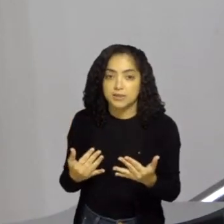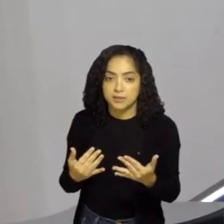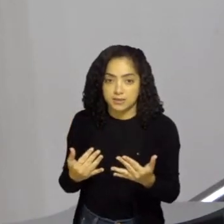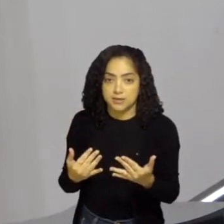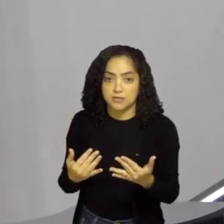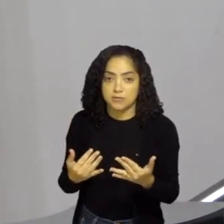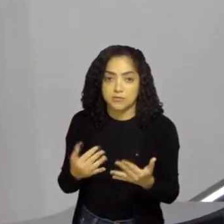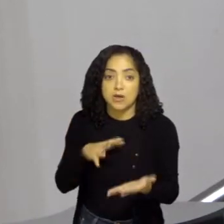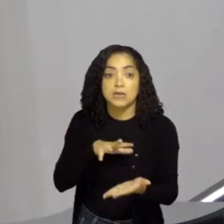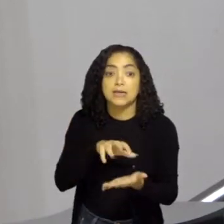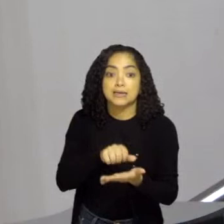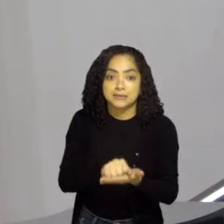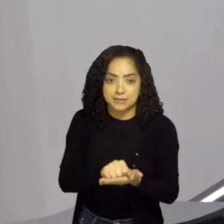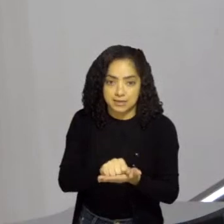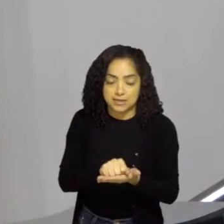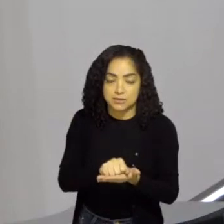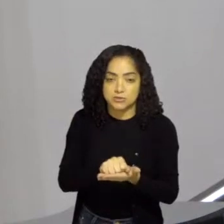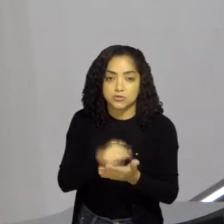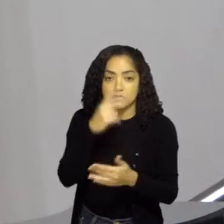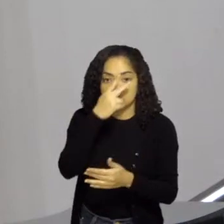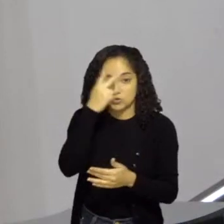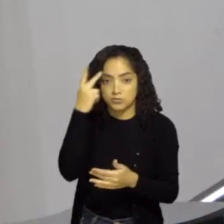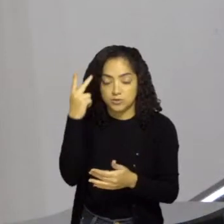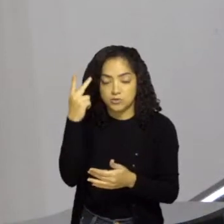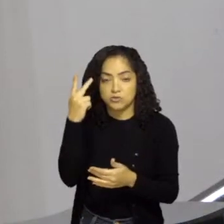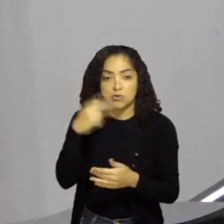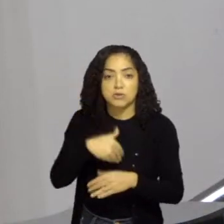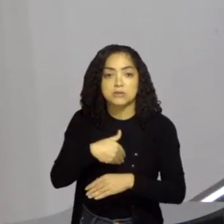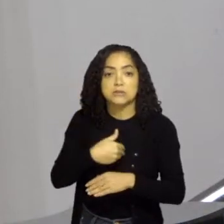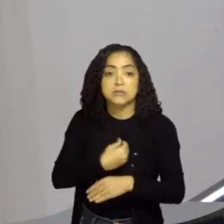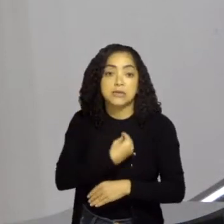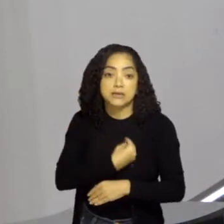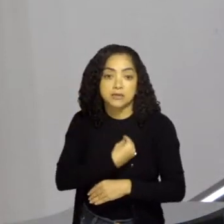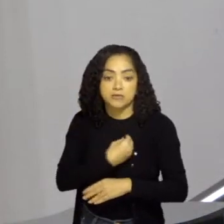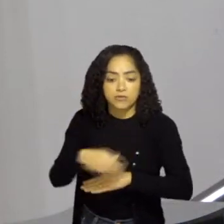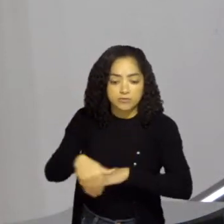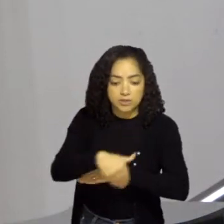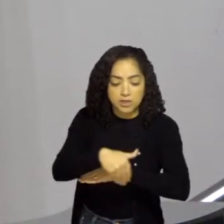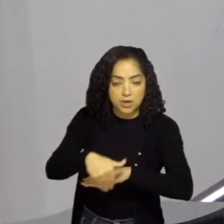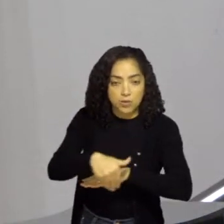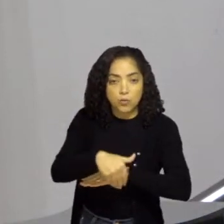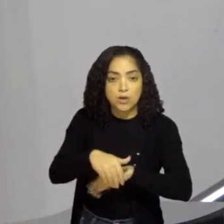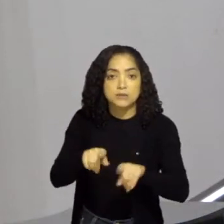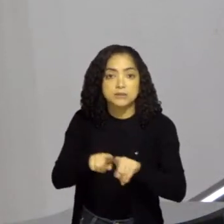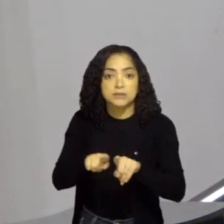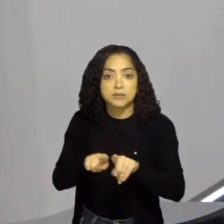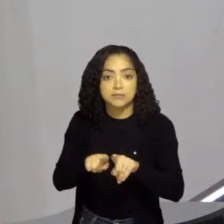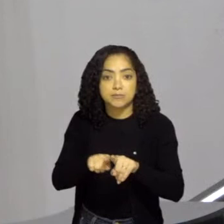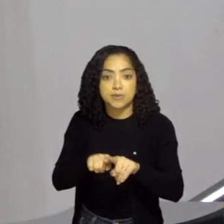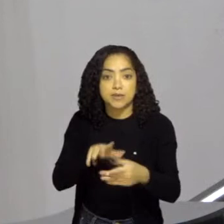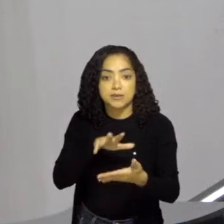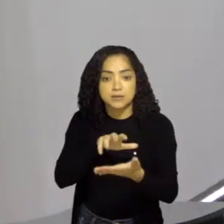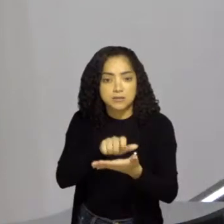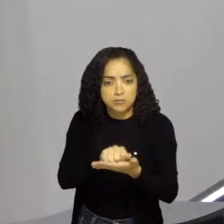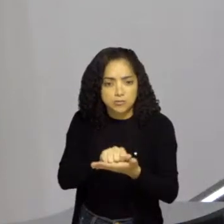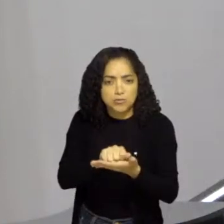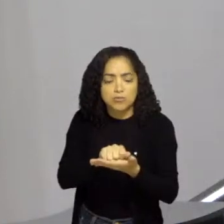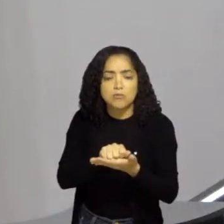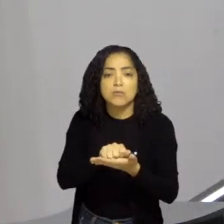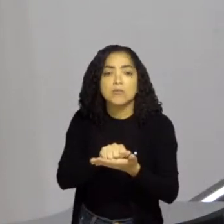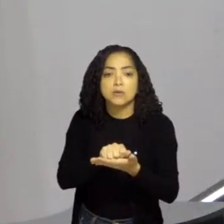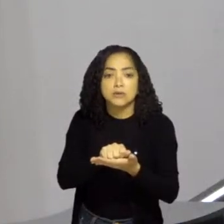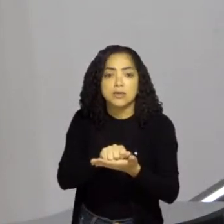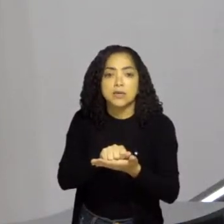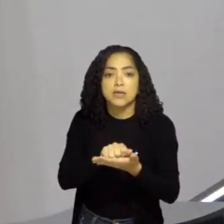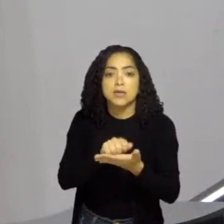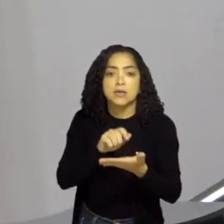cadastro estadual de pessoas em situação de rua e a coleta de dados realizado